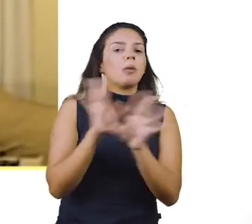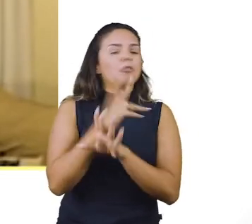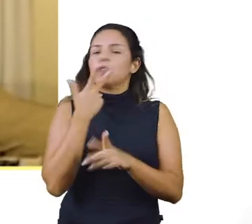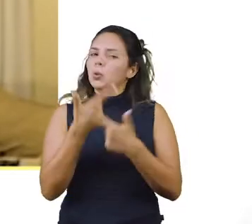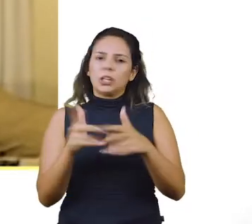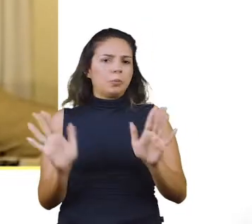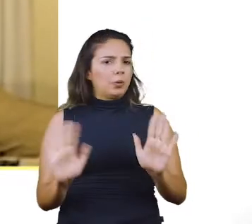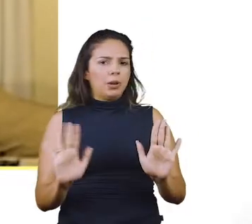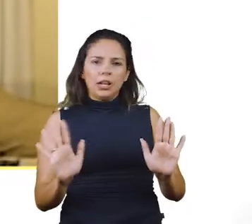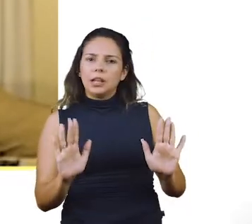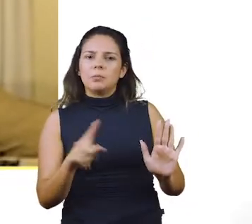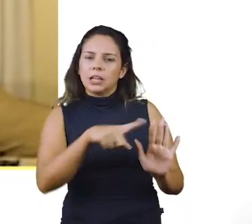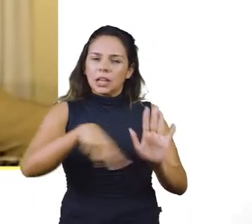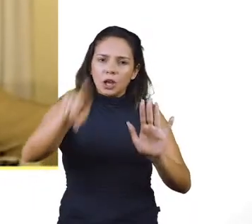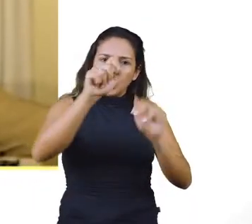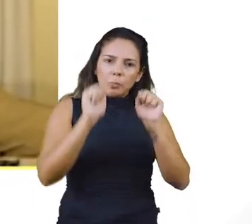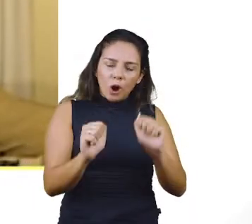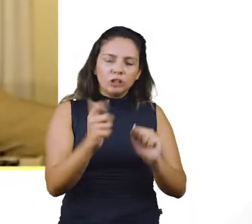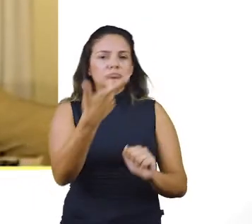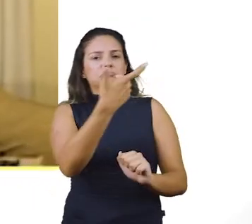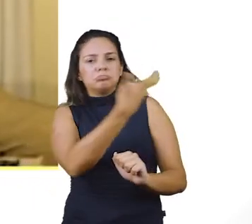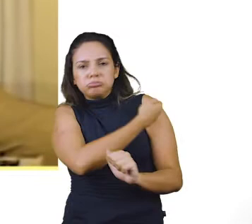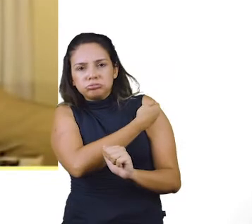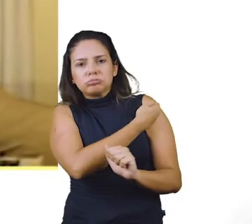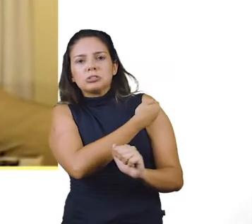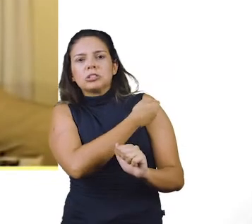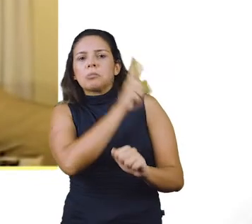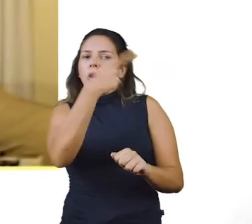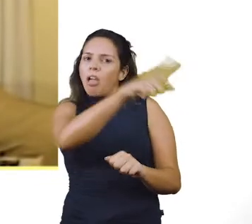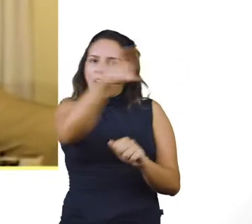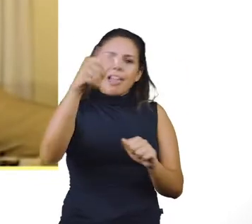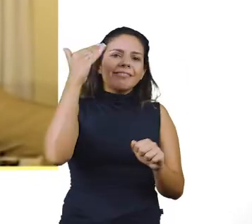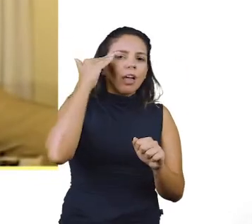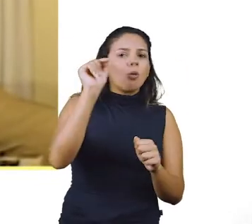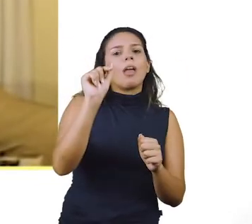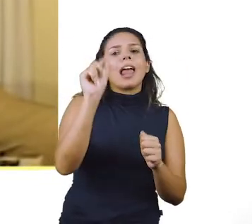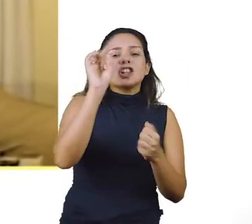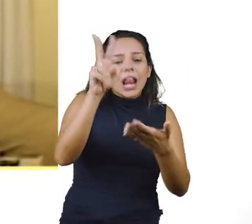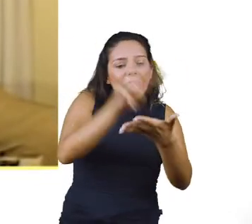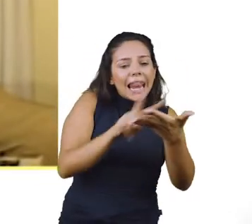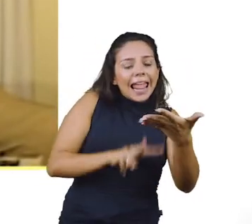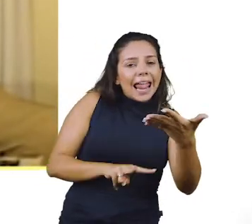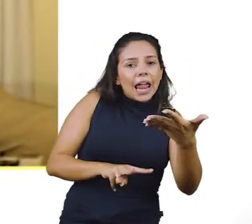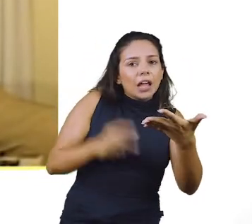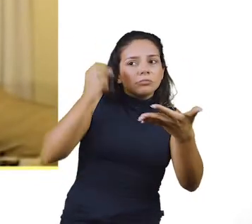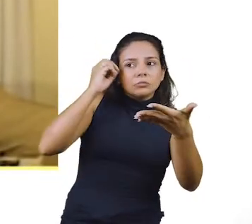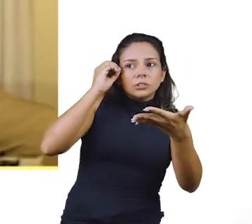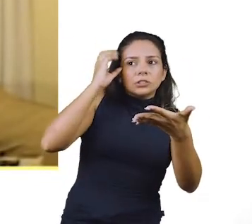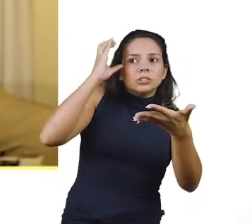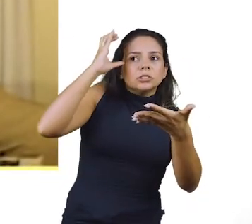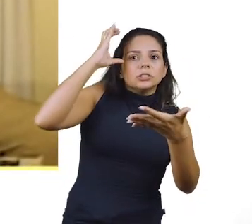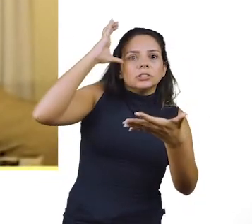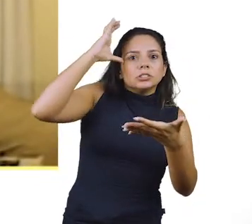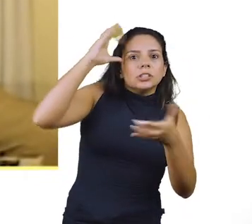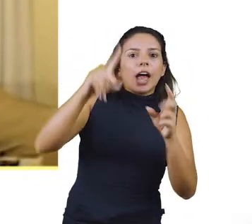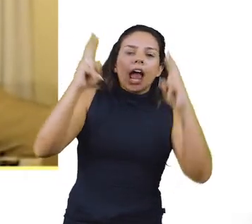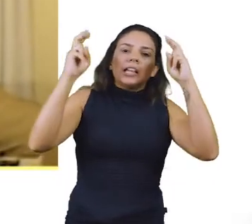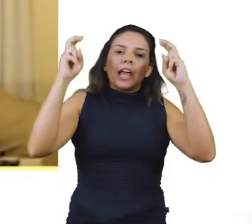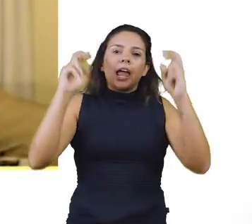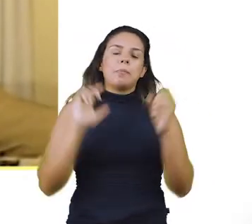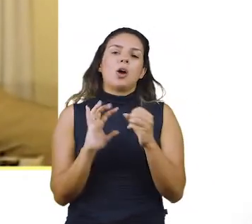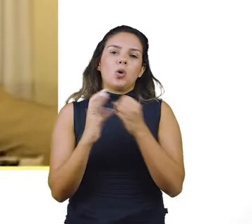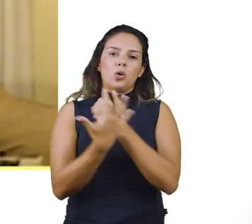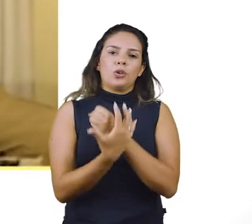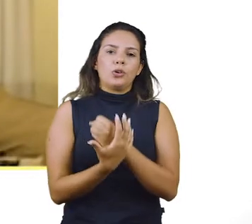tomara que o pessoal goste quando esses livros realmente tomarem forma, né? Eu nunca tinha publicado um